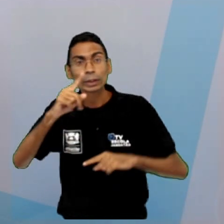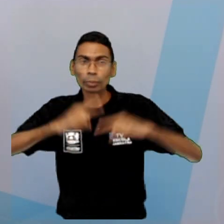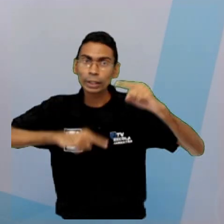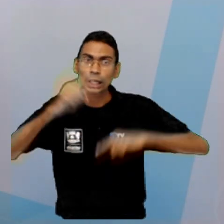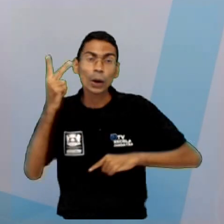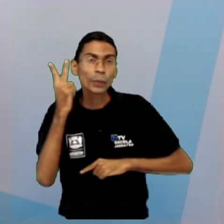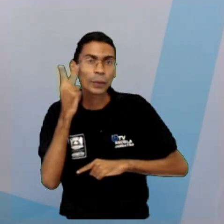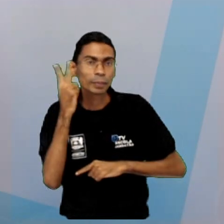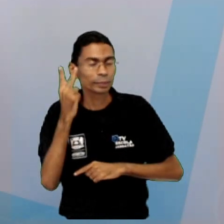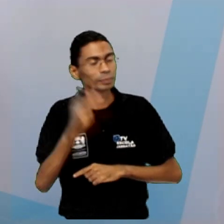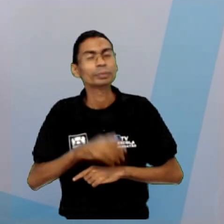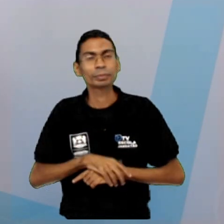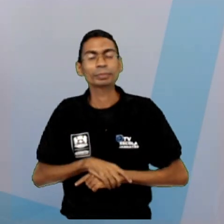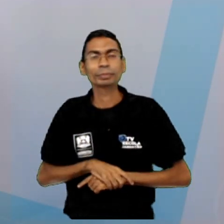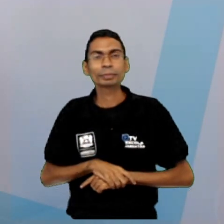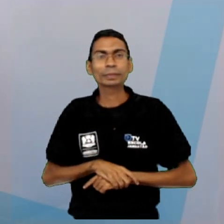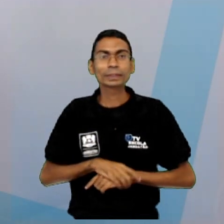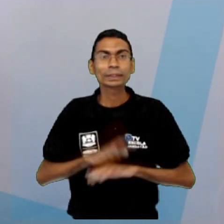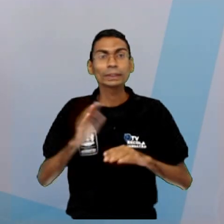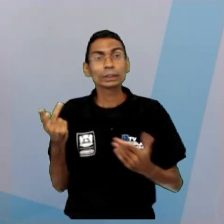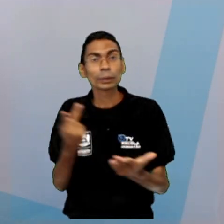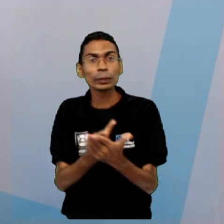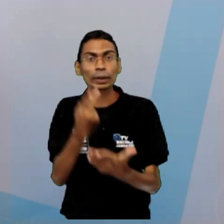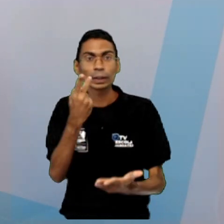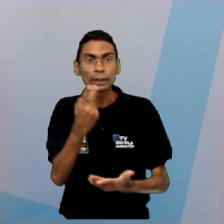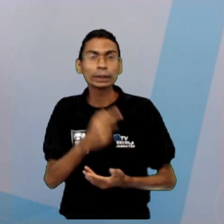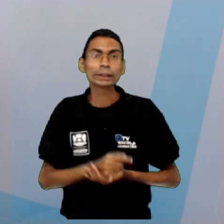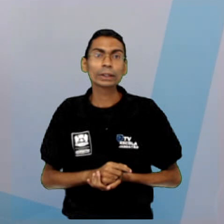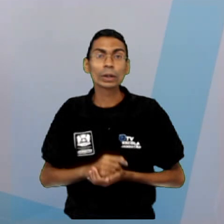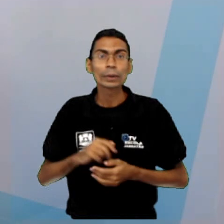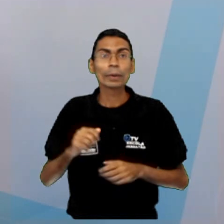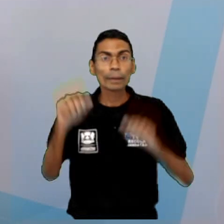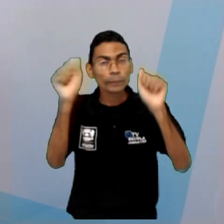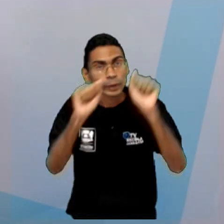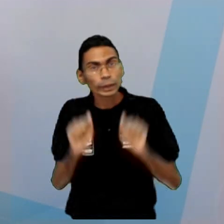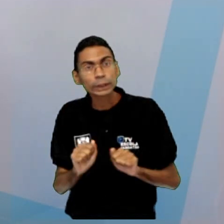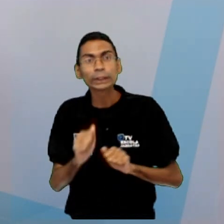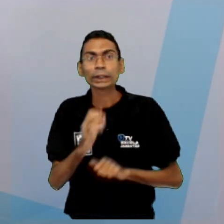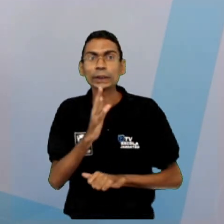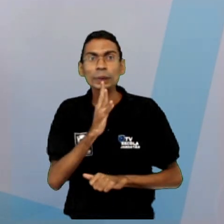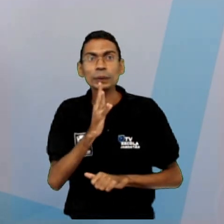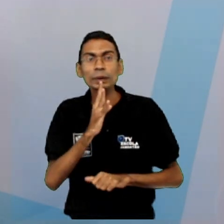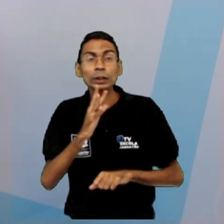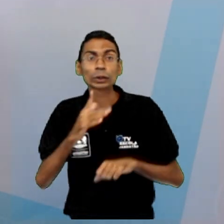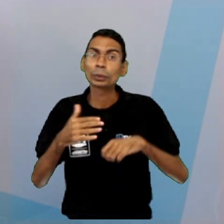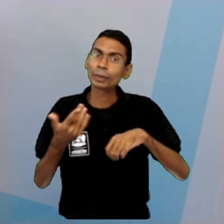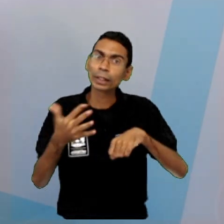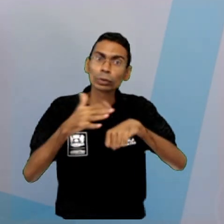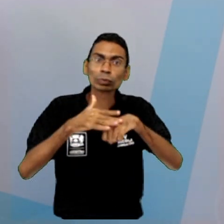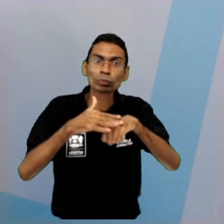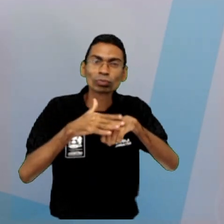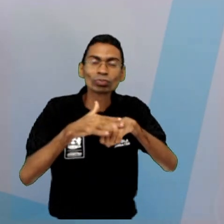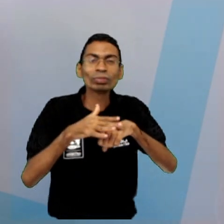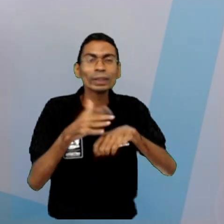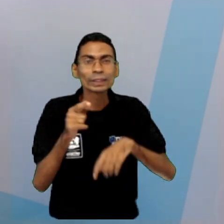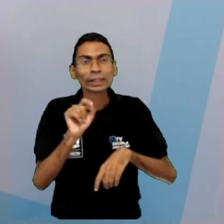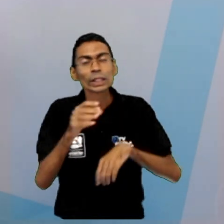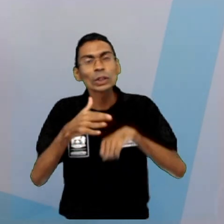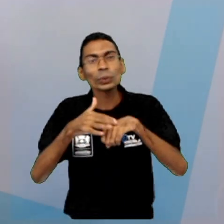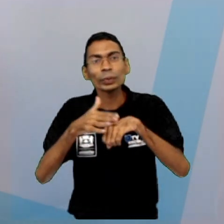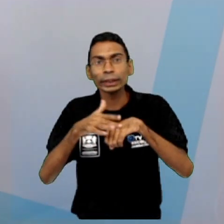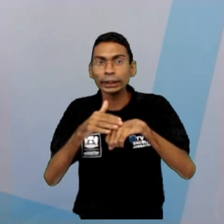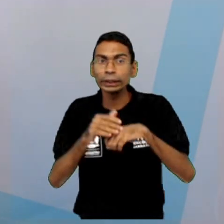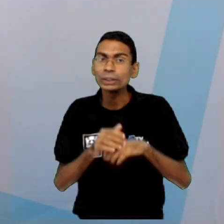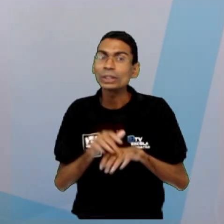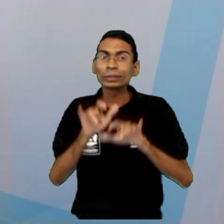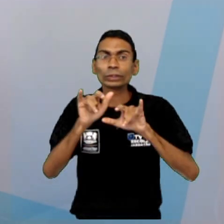Só o que acontece? Henri Matisse, ele descobre uma doença. E essa doença deixa ele